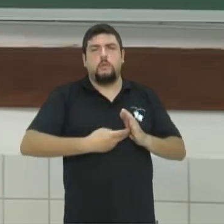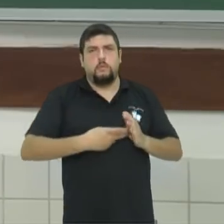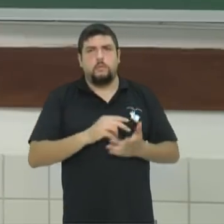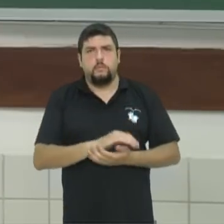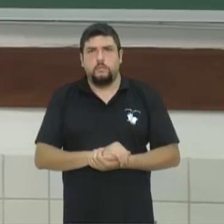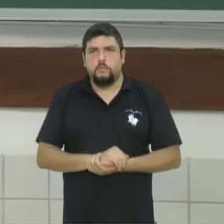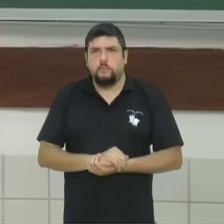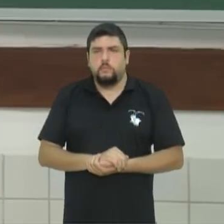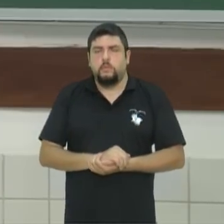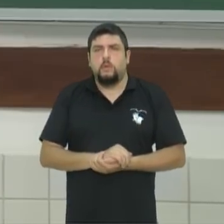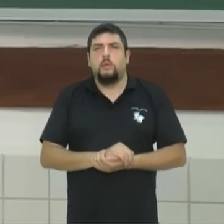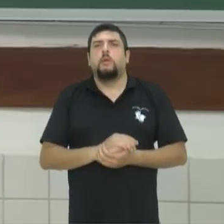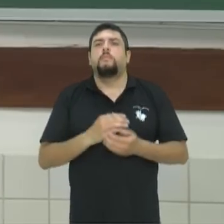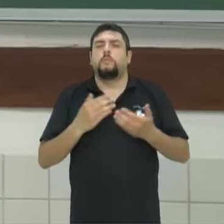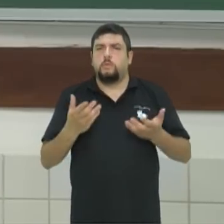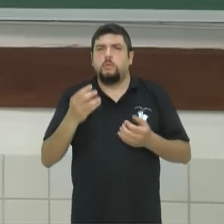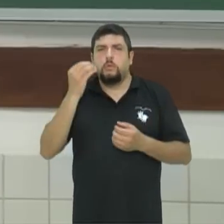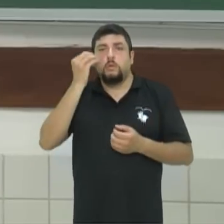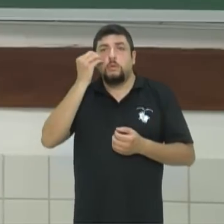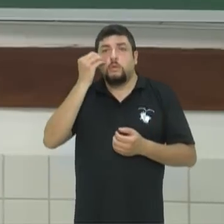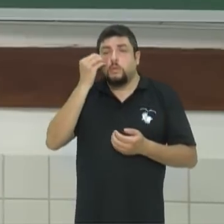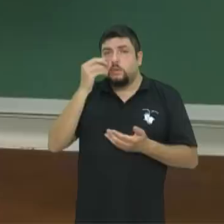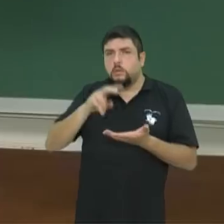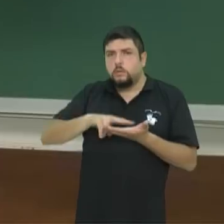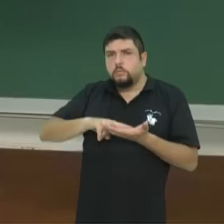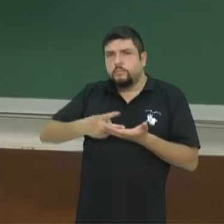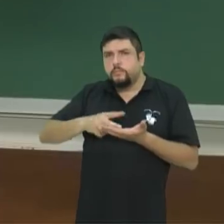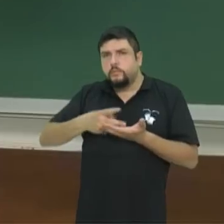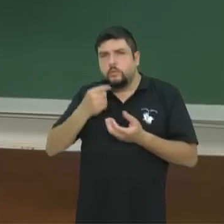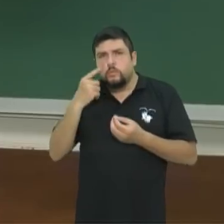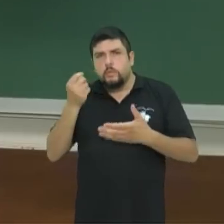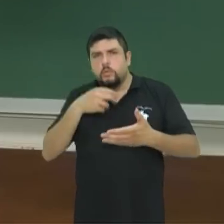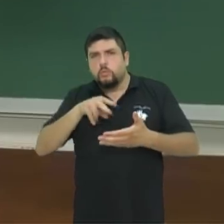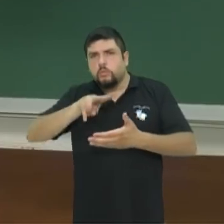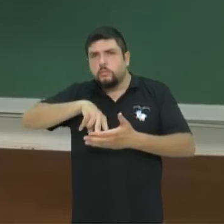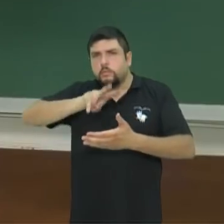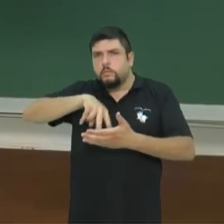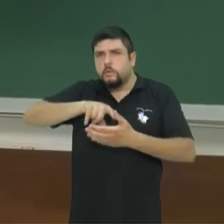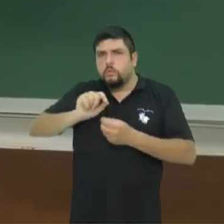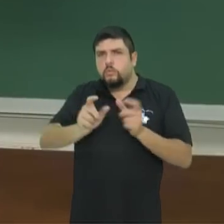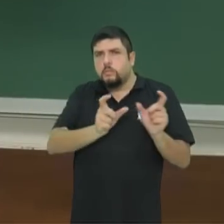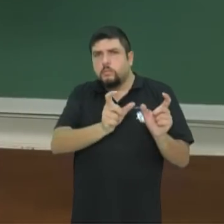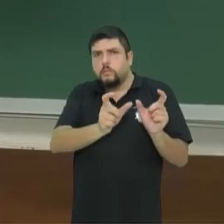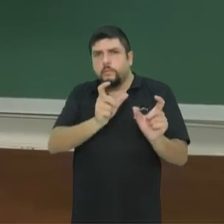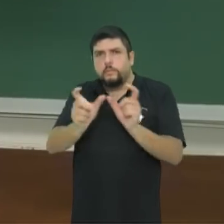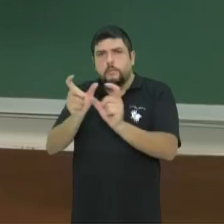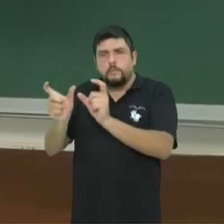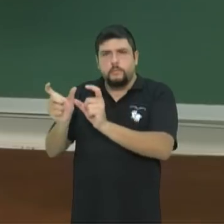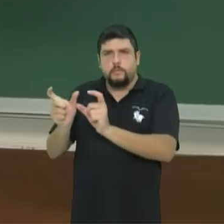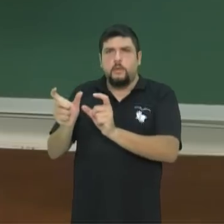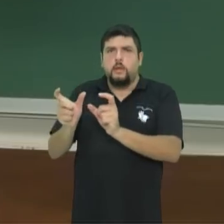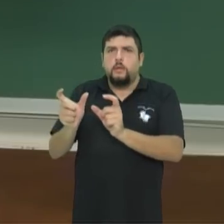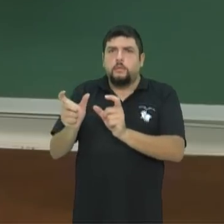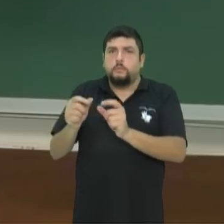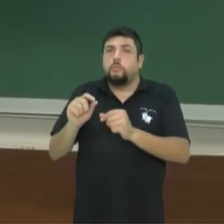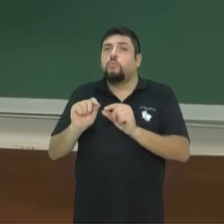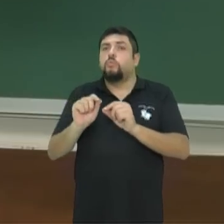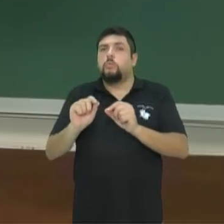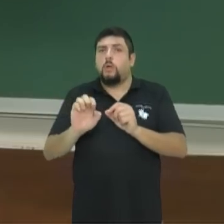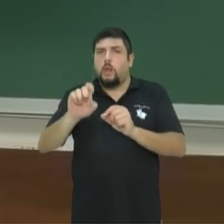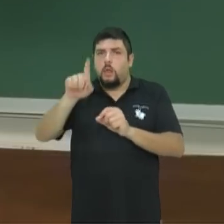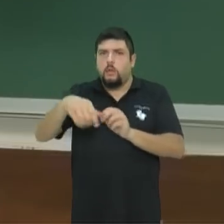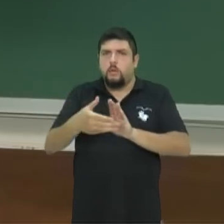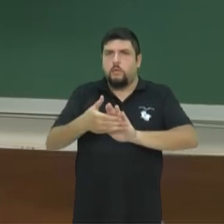coisa, né? Então, a gente tenta traduzir ali, inferir o sentido das palavras e das expressões, porque elas estão implícitas, né, e